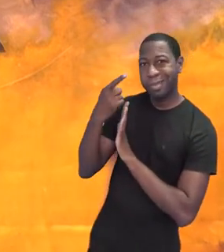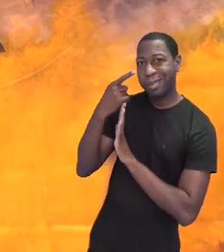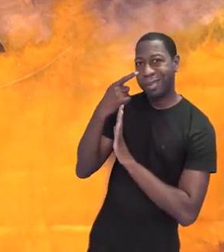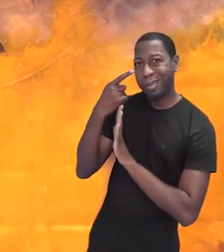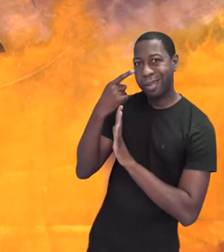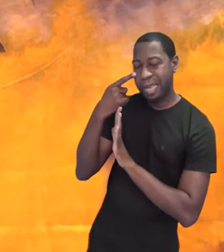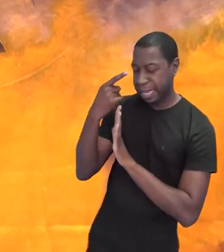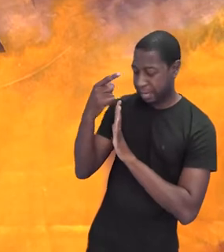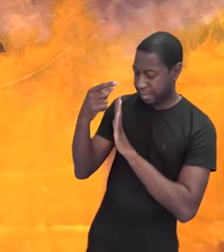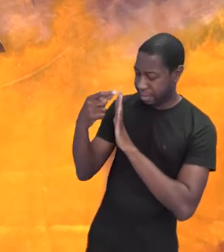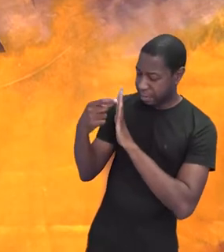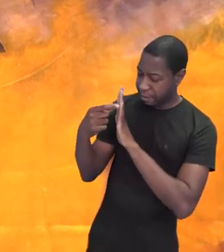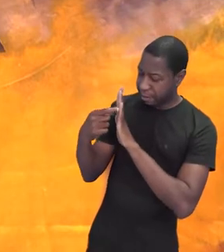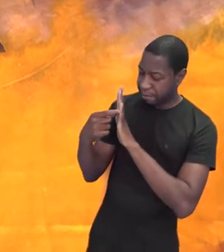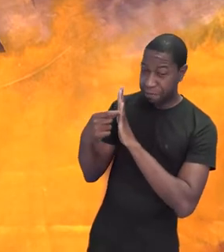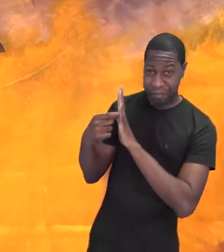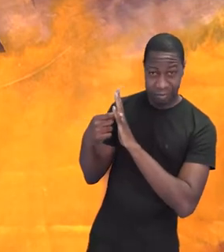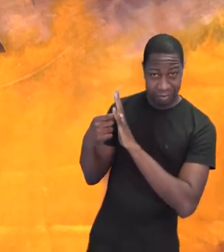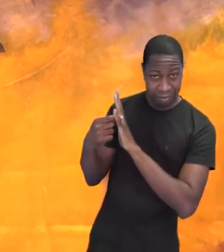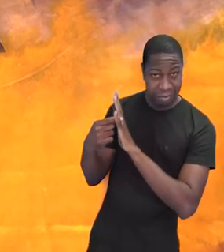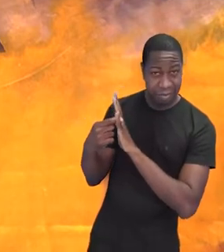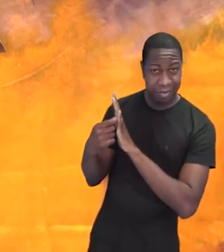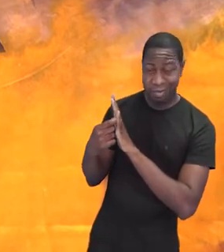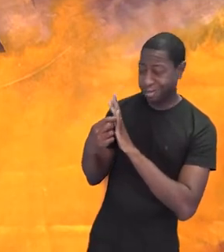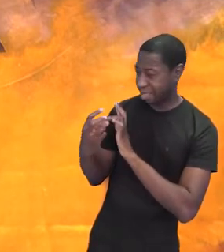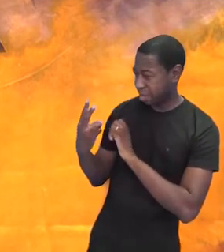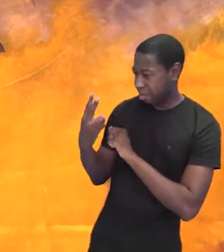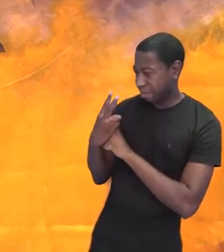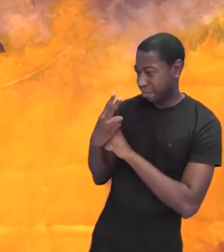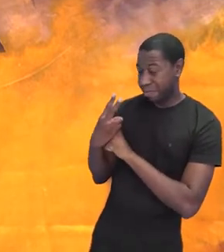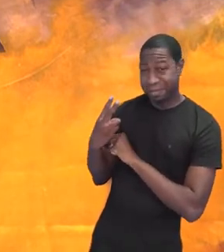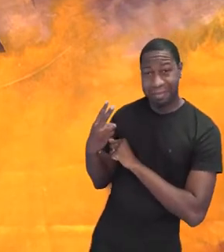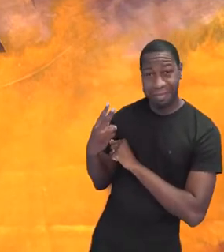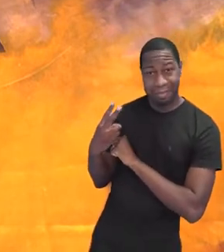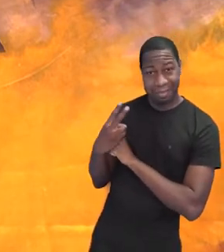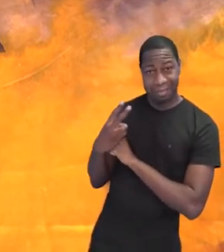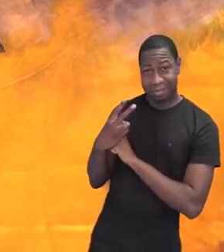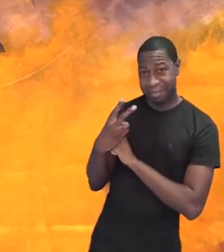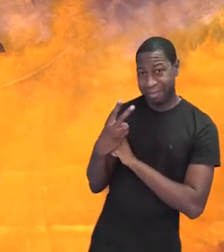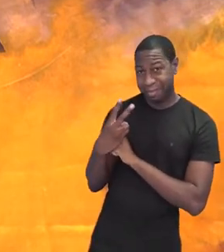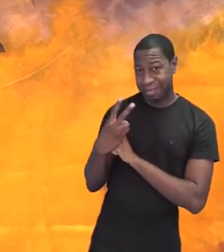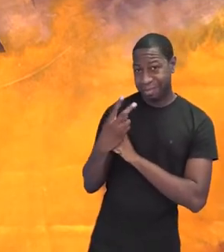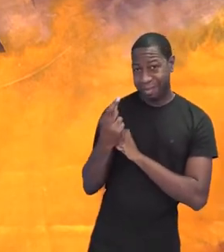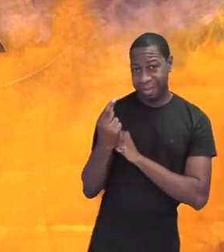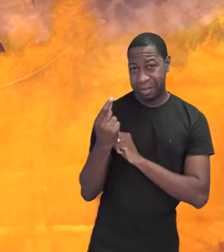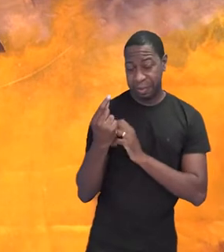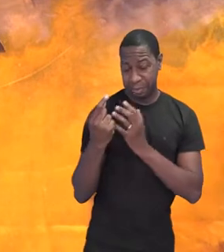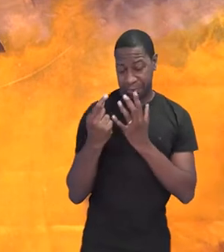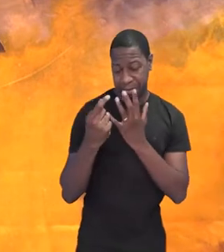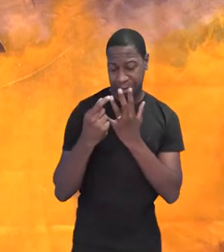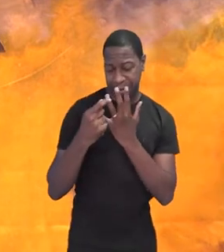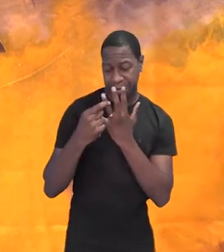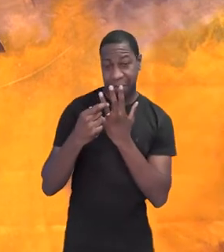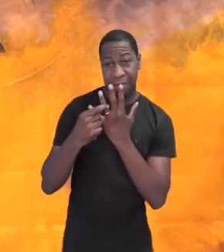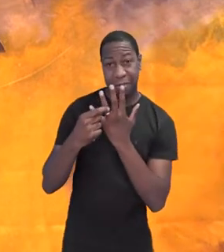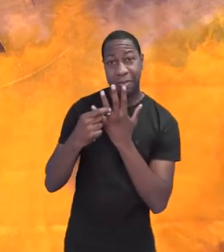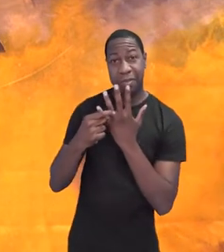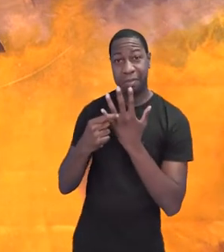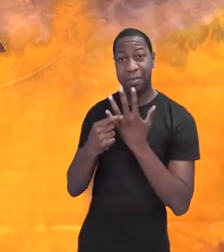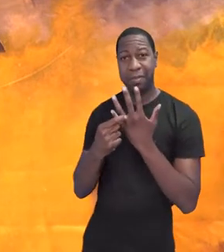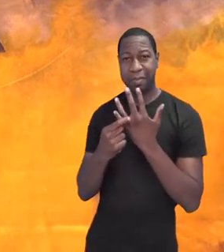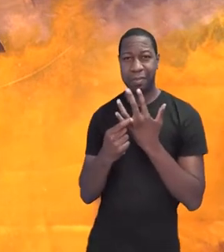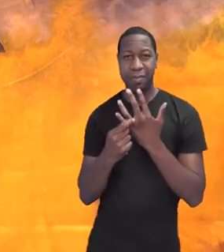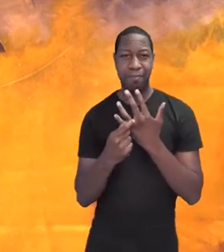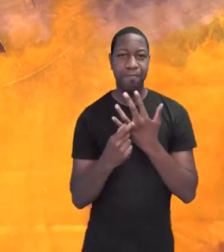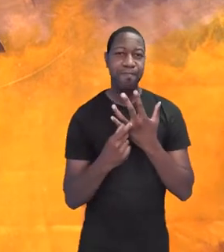chapéu só pra mostrar a defesa que tinha no dedo. Uma aliança,